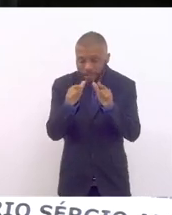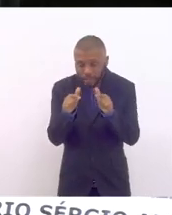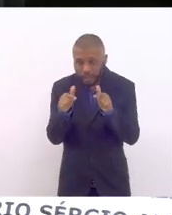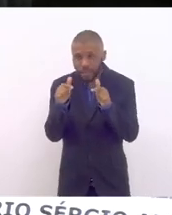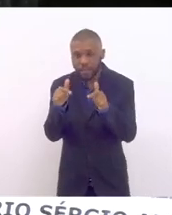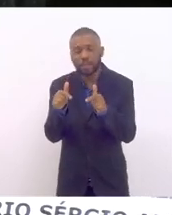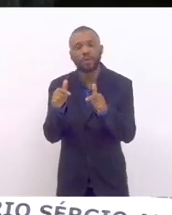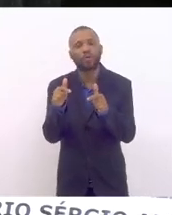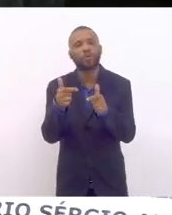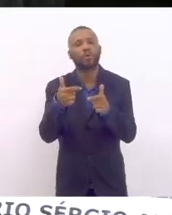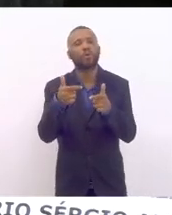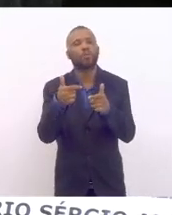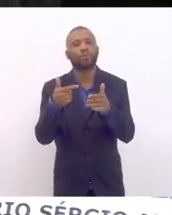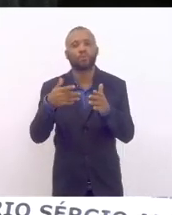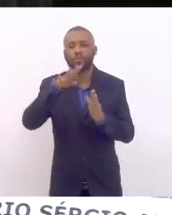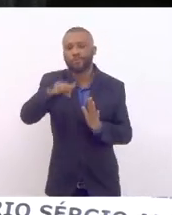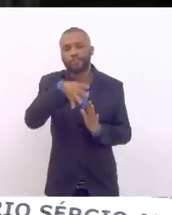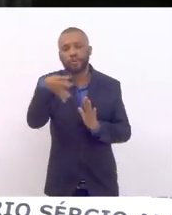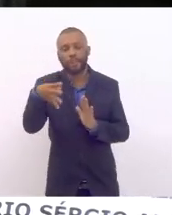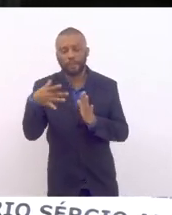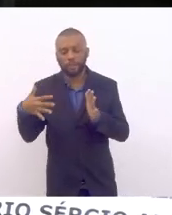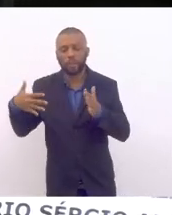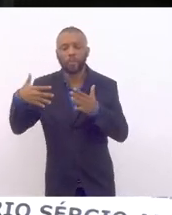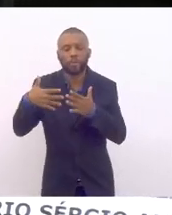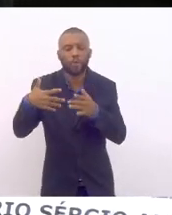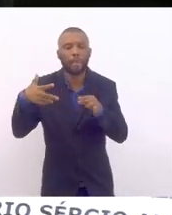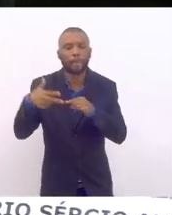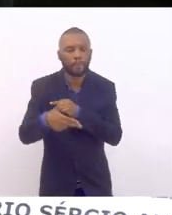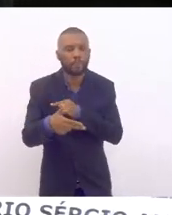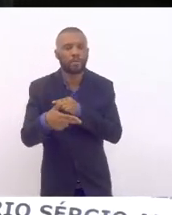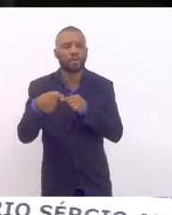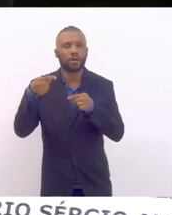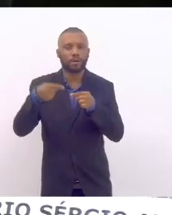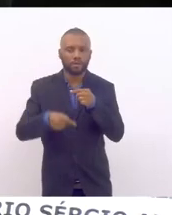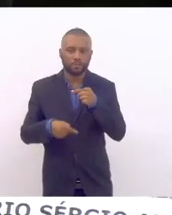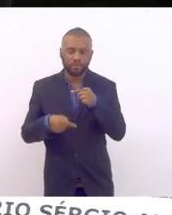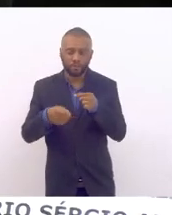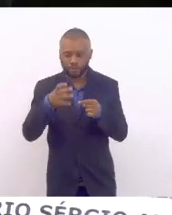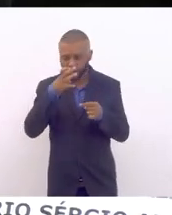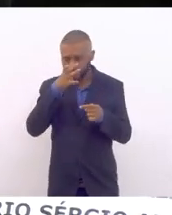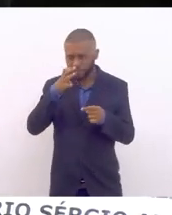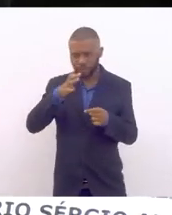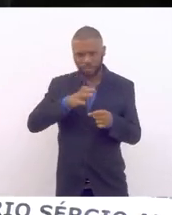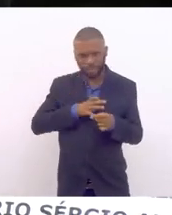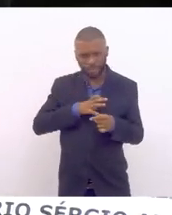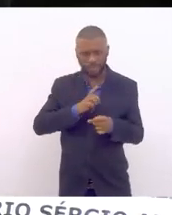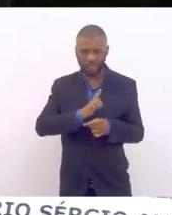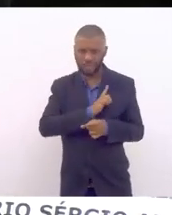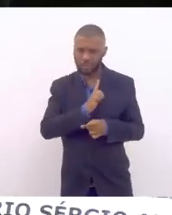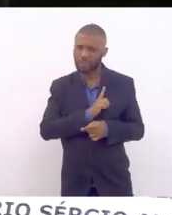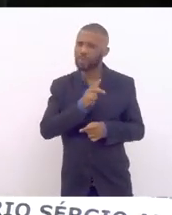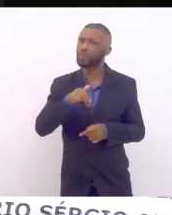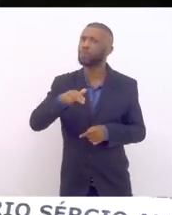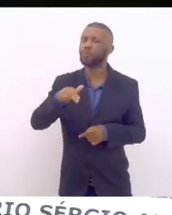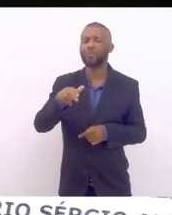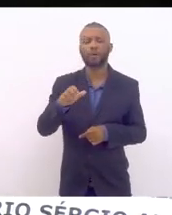é o Rafael não não podem nunca nos acusarem de serem maus gestores com